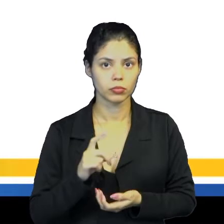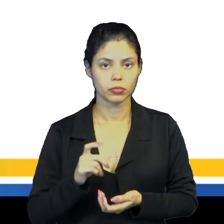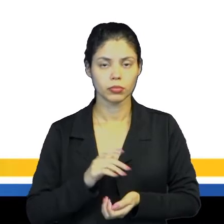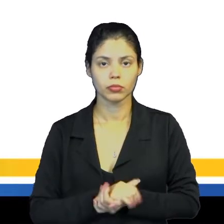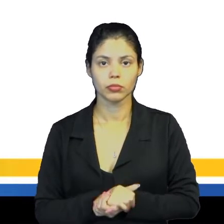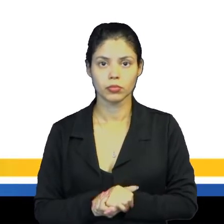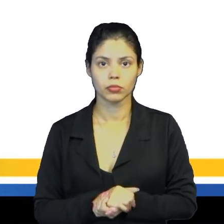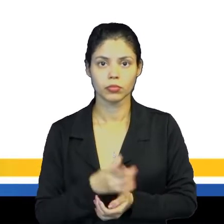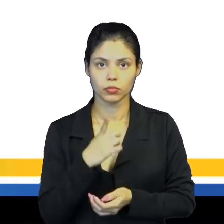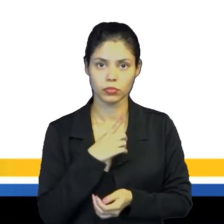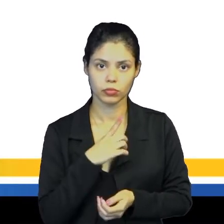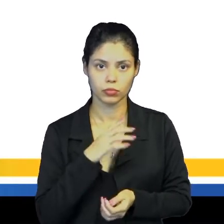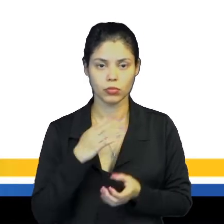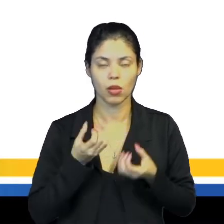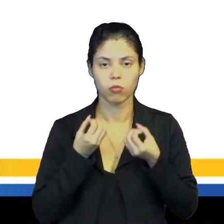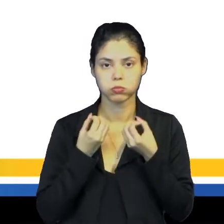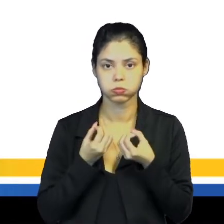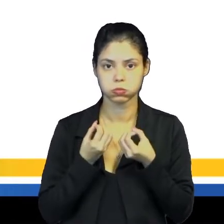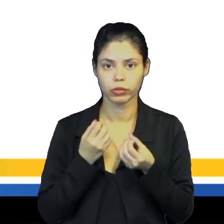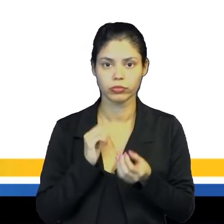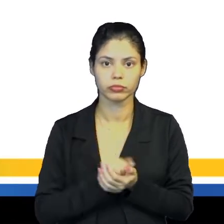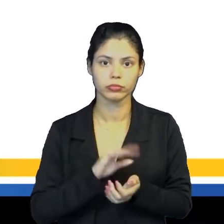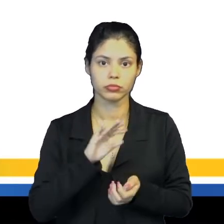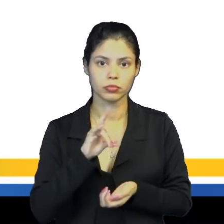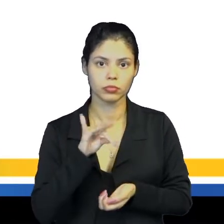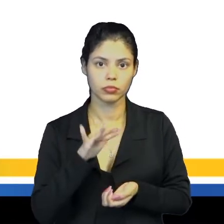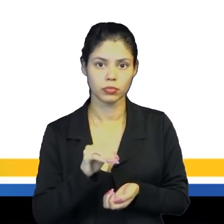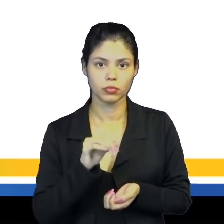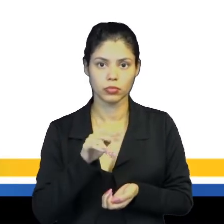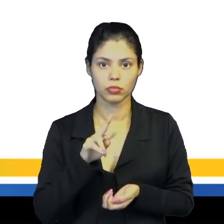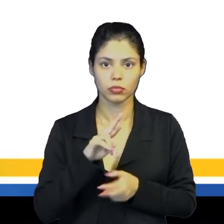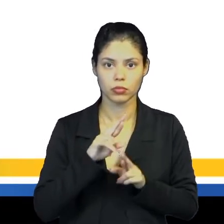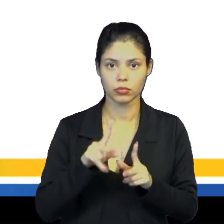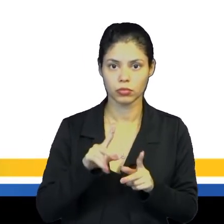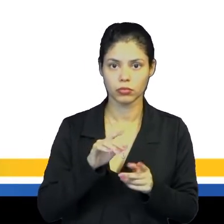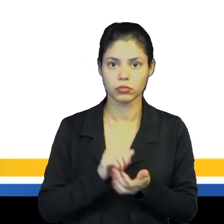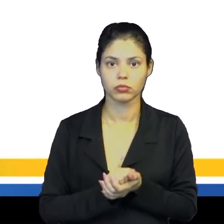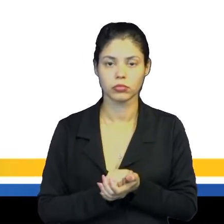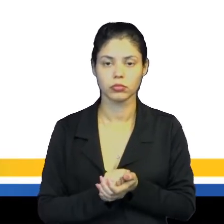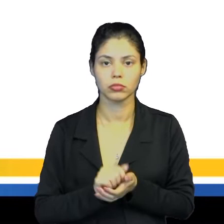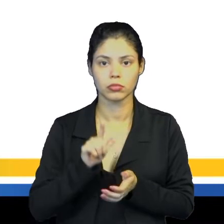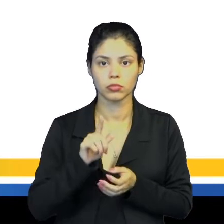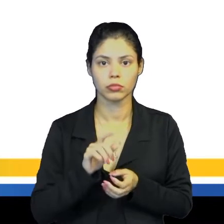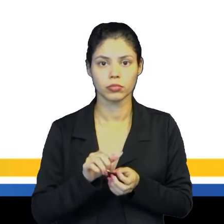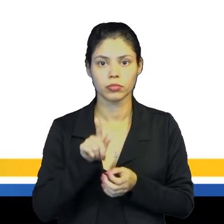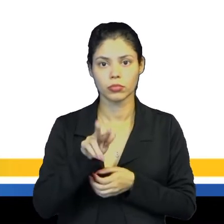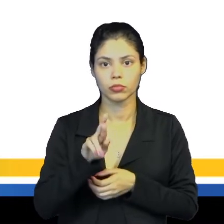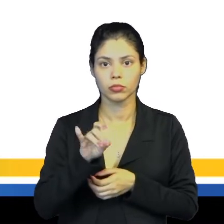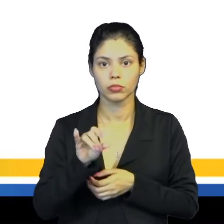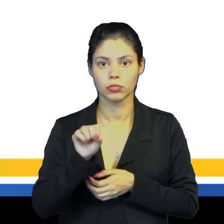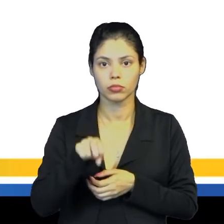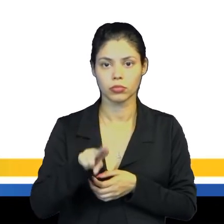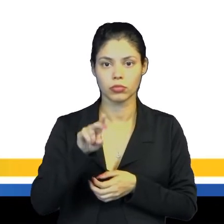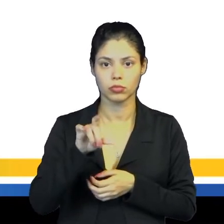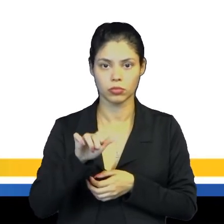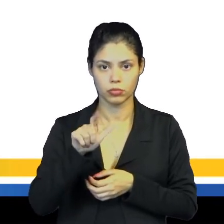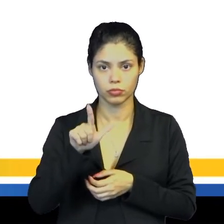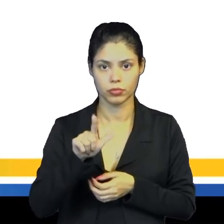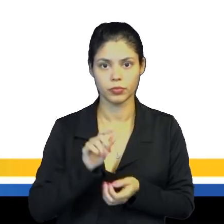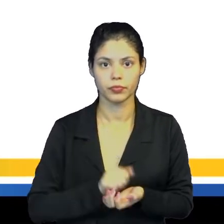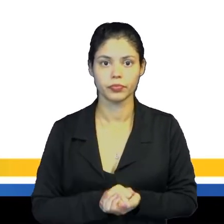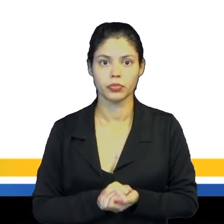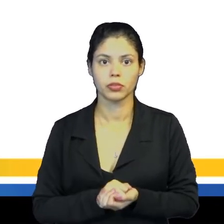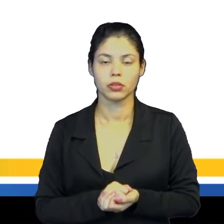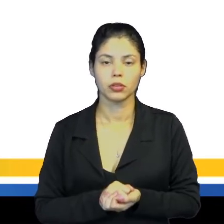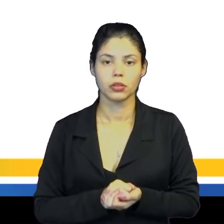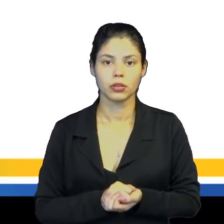espermatozoide. Então nós temos testículos, epidídimos, ductos deferentes, glândula seminal, que aí nós estamos observando